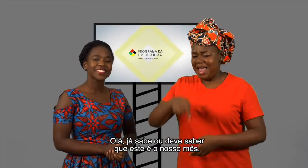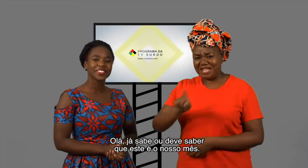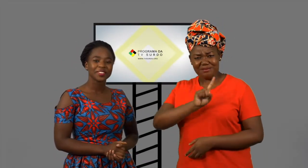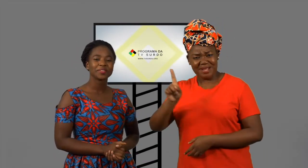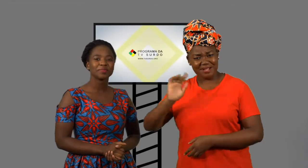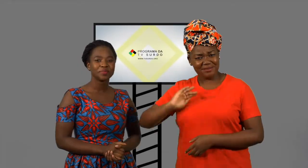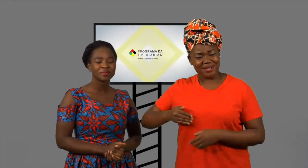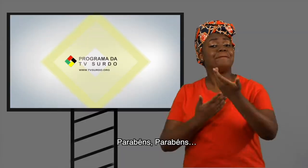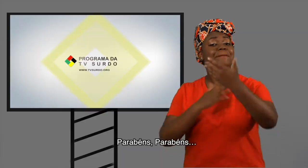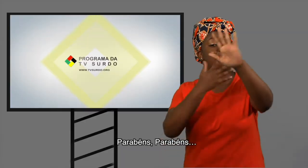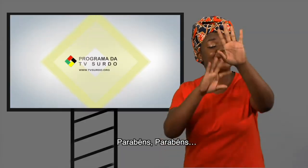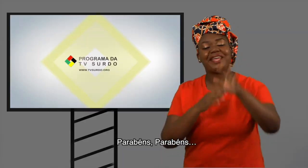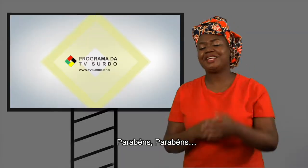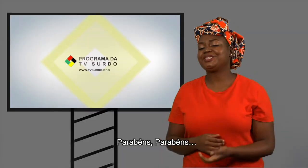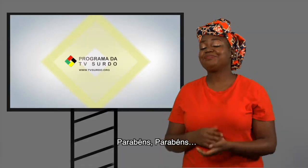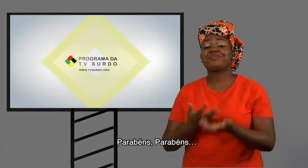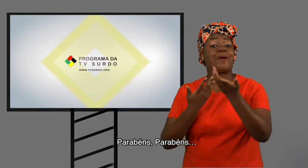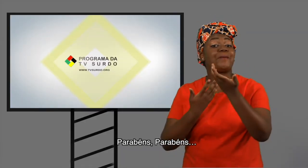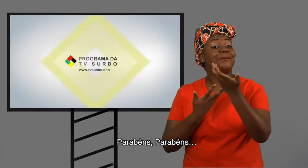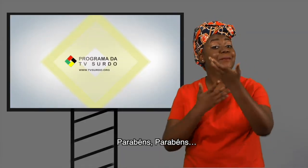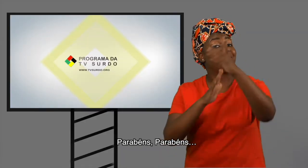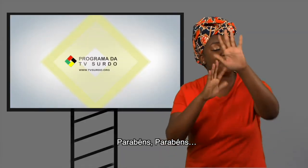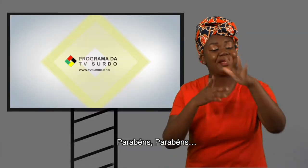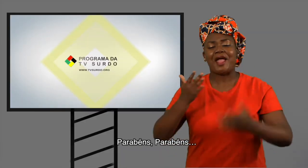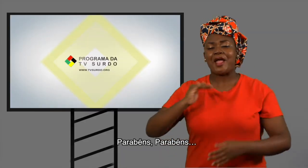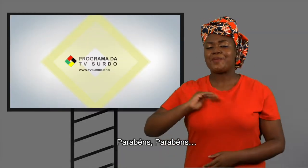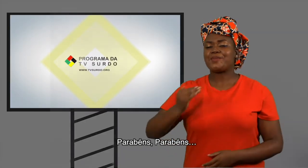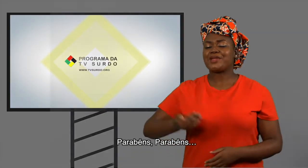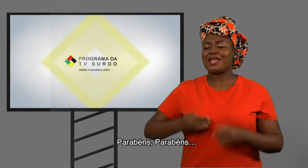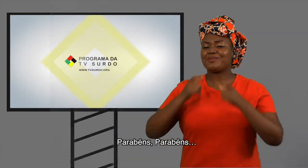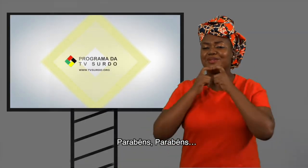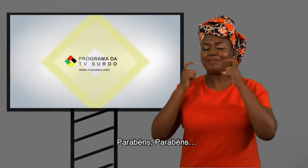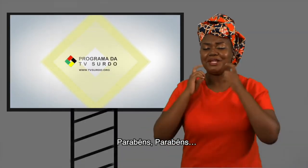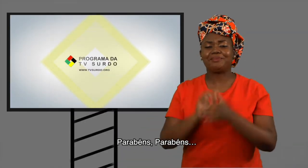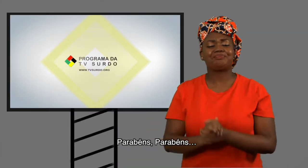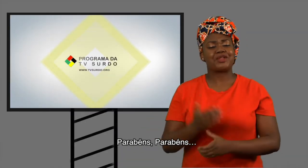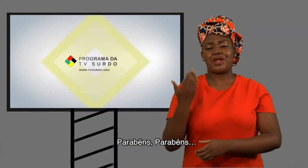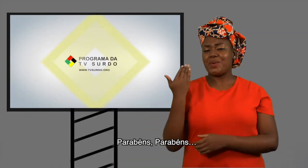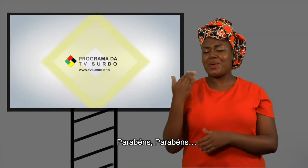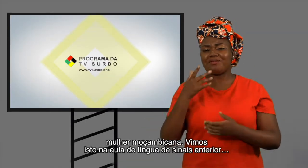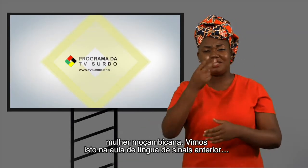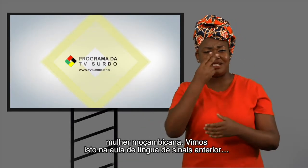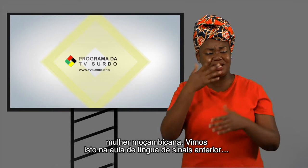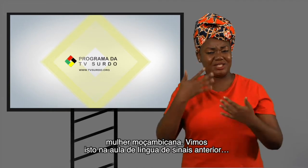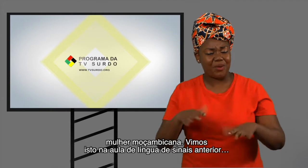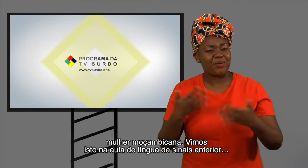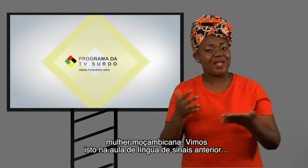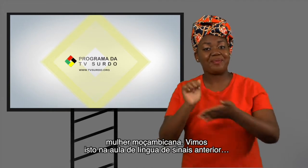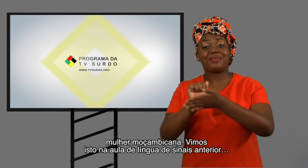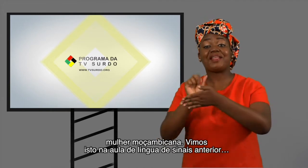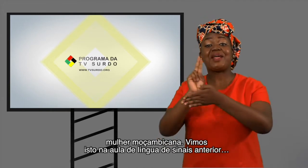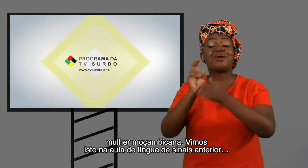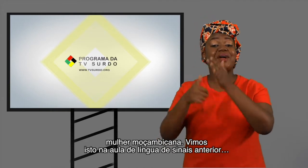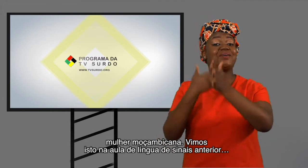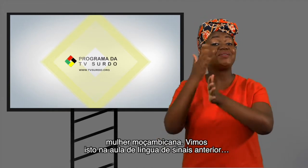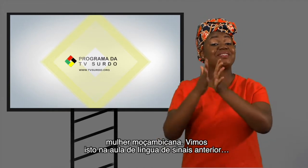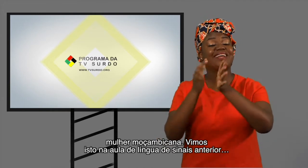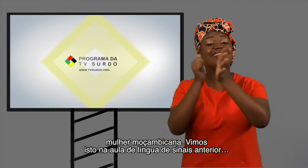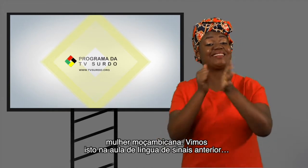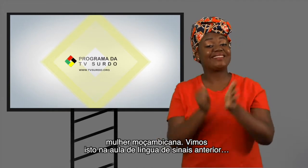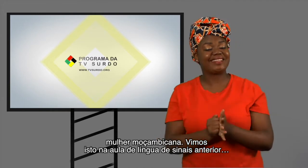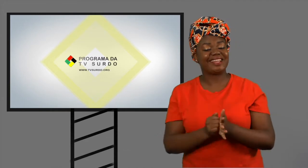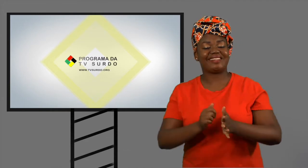mês. Parabéns! Parabéns, mulher moçambicana! Vimos isto na aula de língua